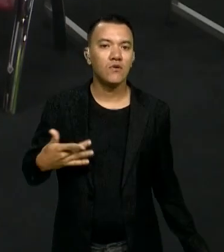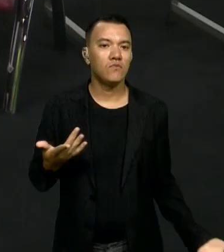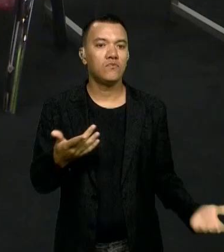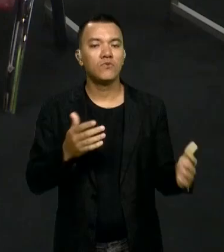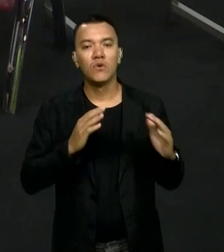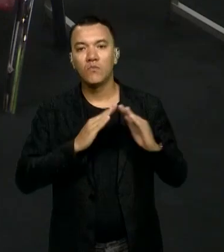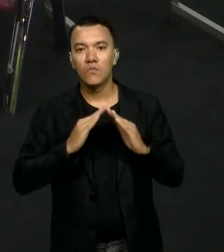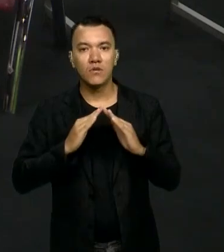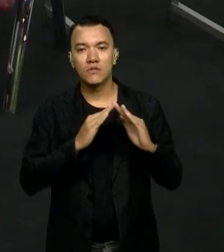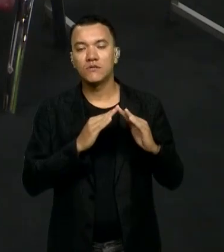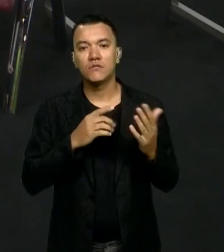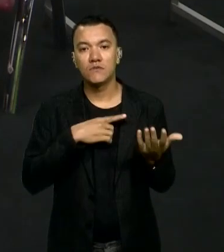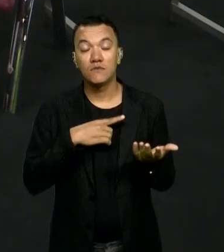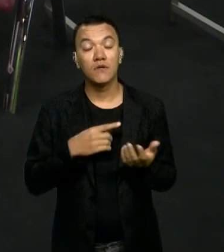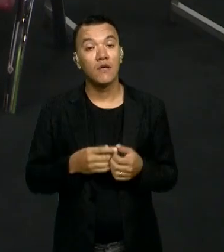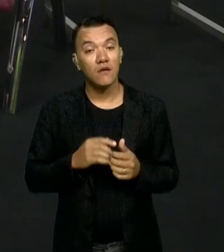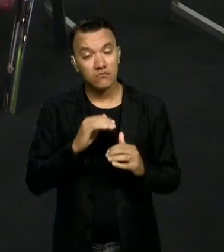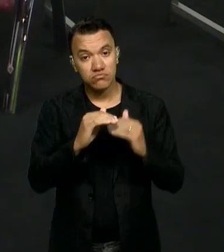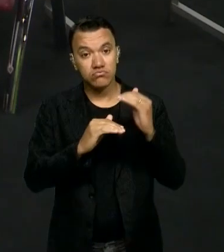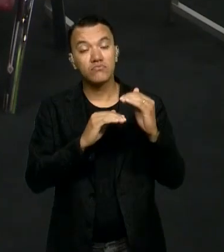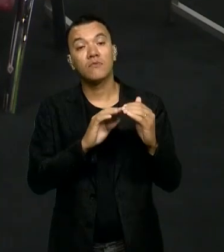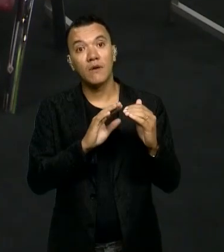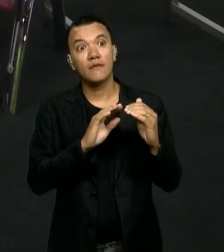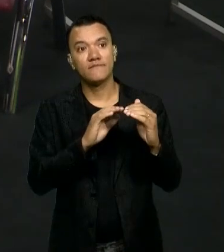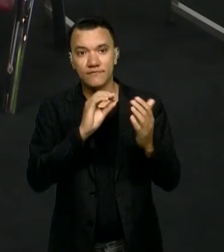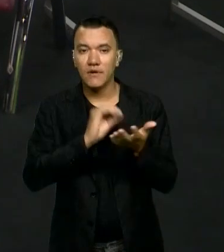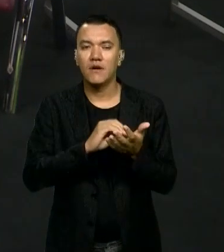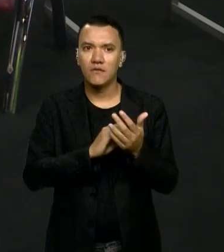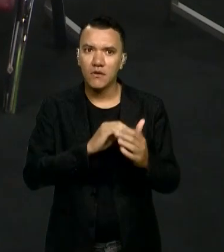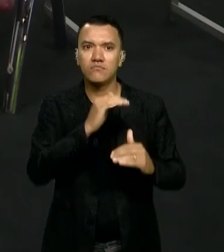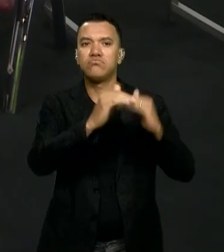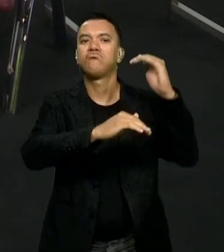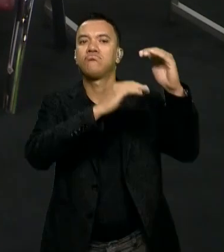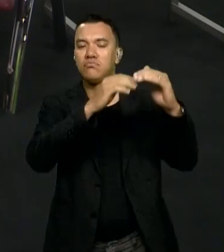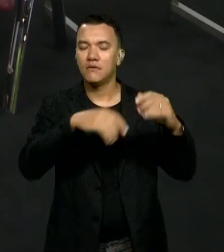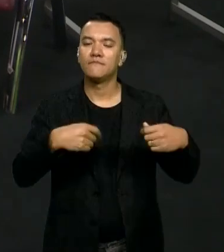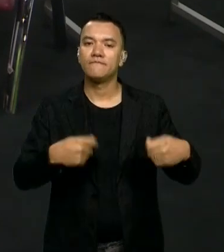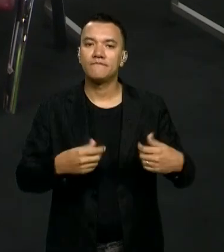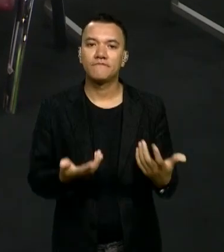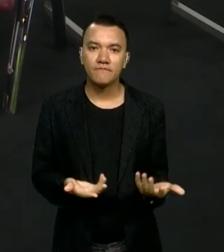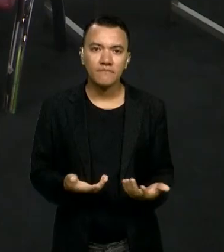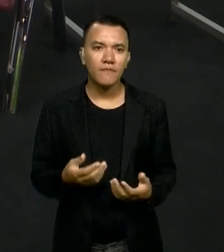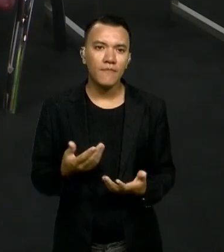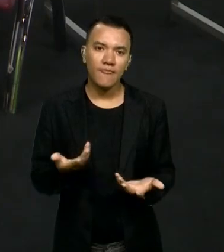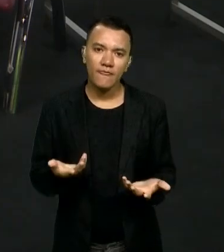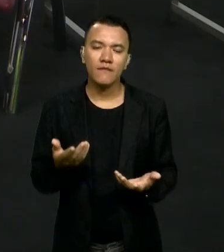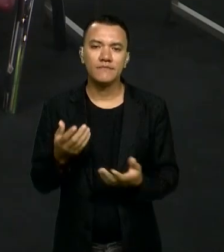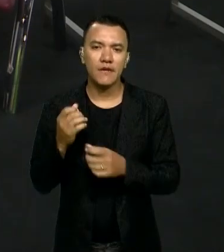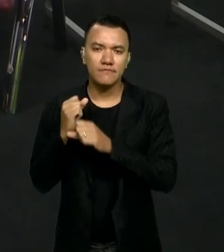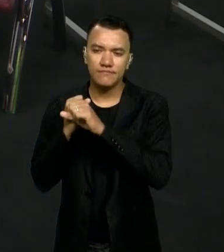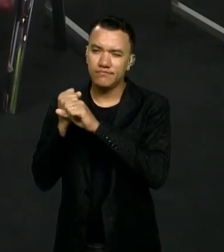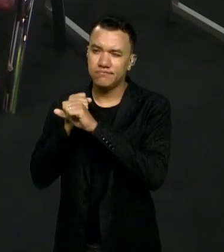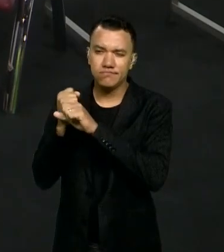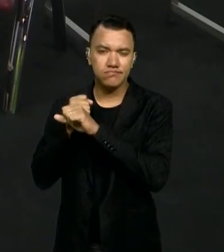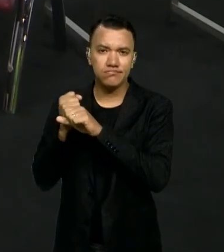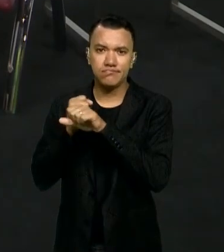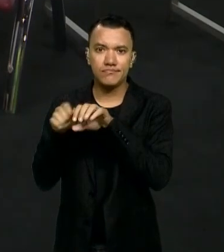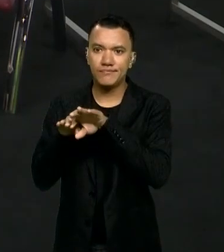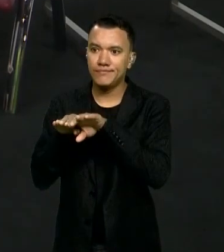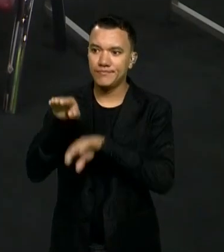temos avançado, mas precisamos avançar muito mais, considerando os anos de desigualdade